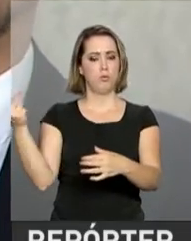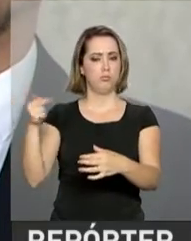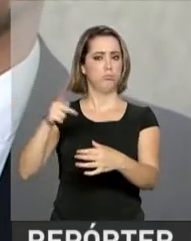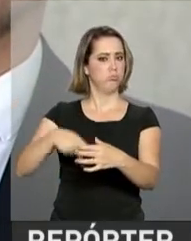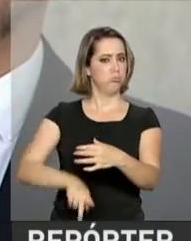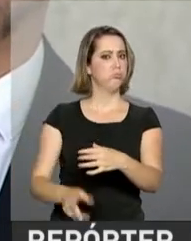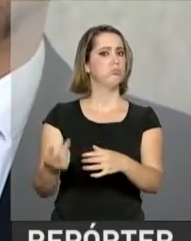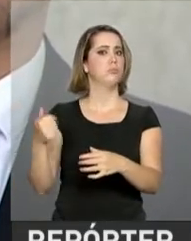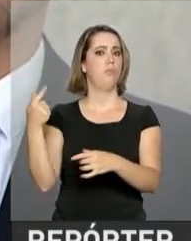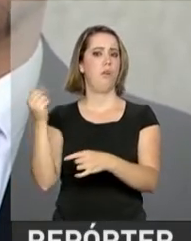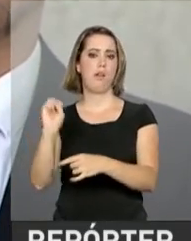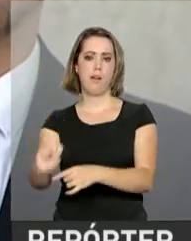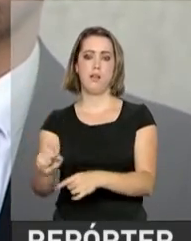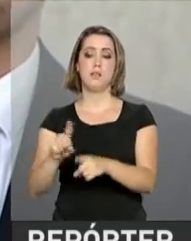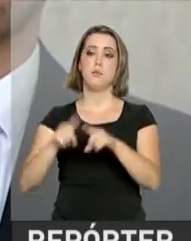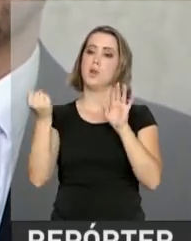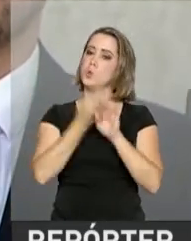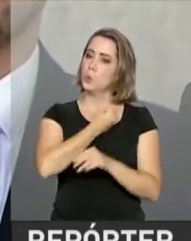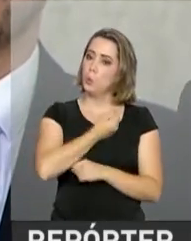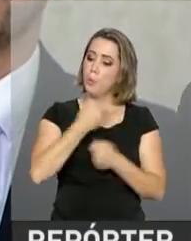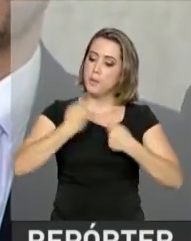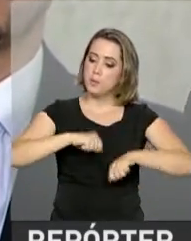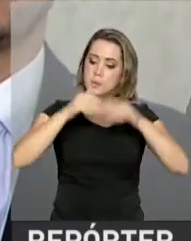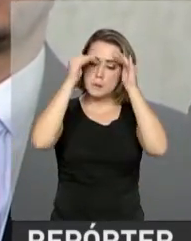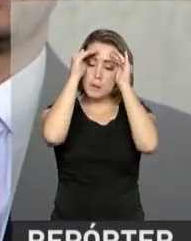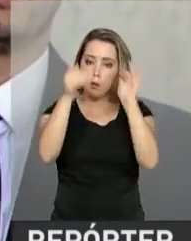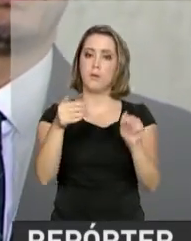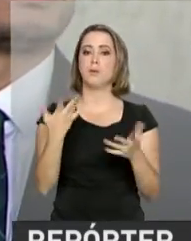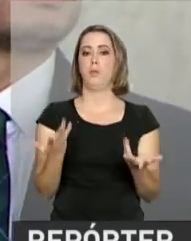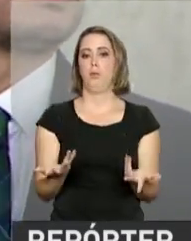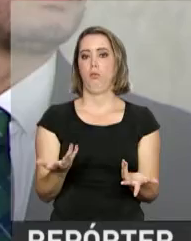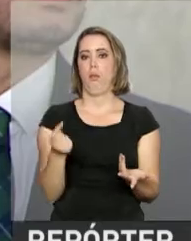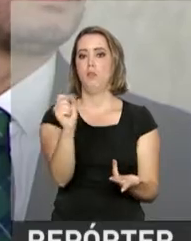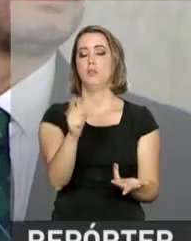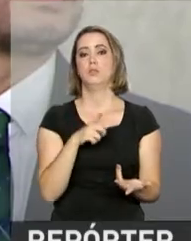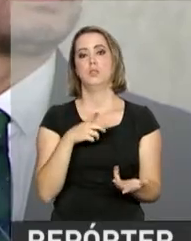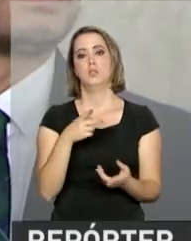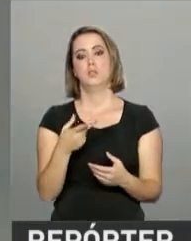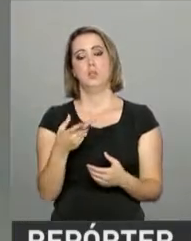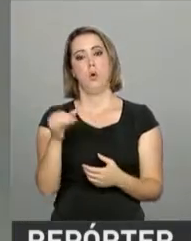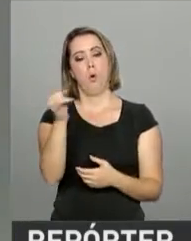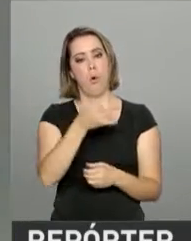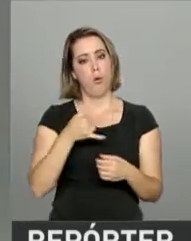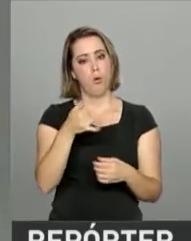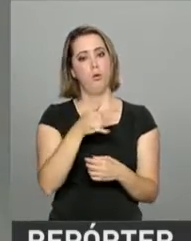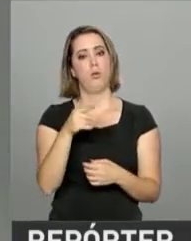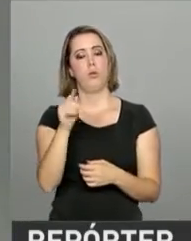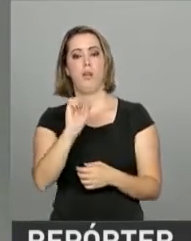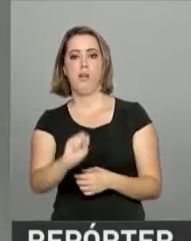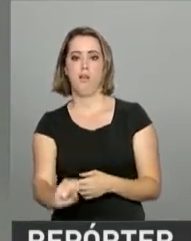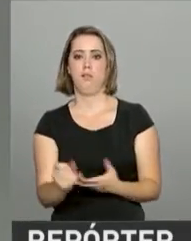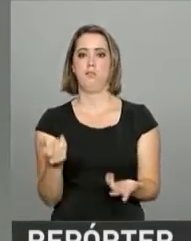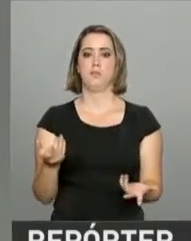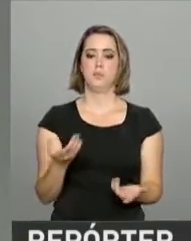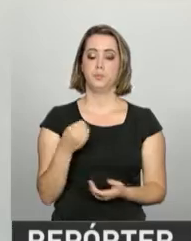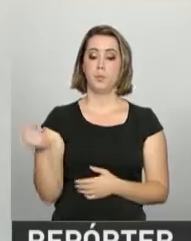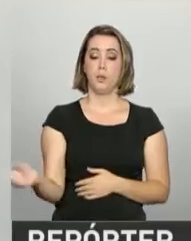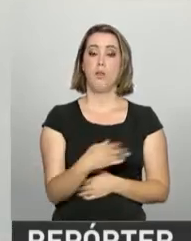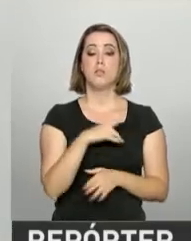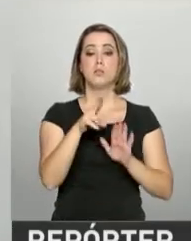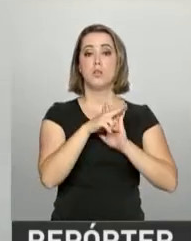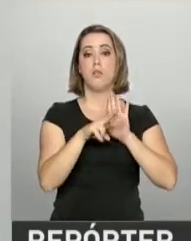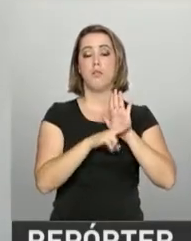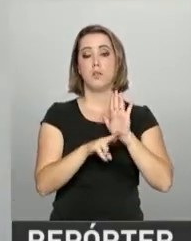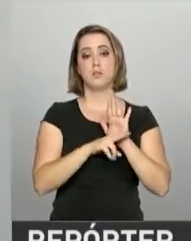mas que os nomes propostos os governos têm que ser perseguidos pela indústria de óleo e gás às novas regras vão ser aplicadas na